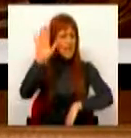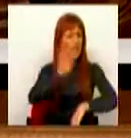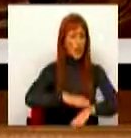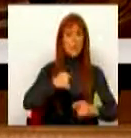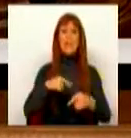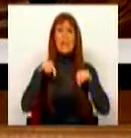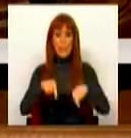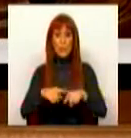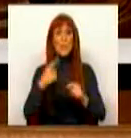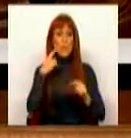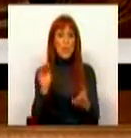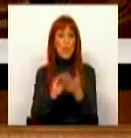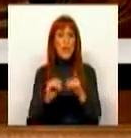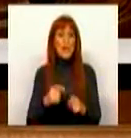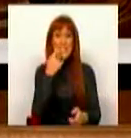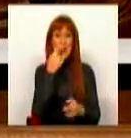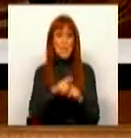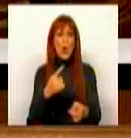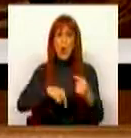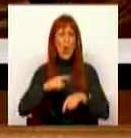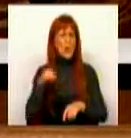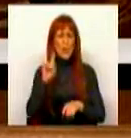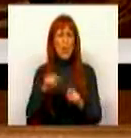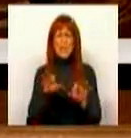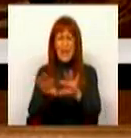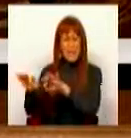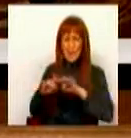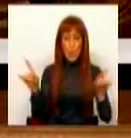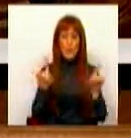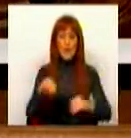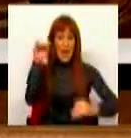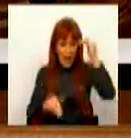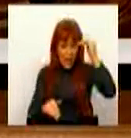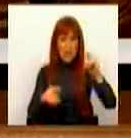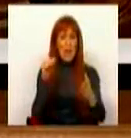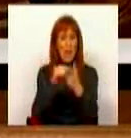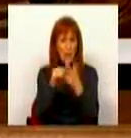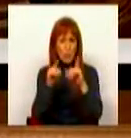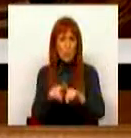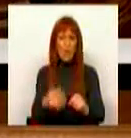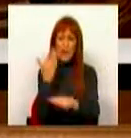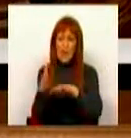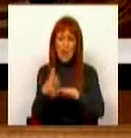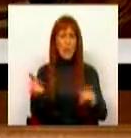esquerda e para que fique bem escrito na pedra, nós não somos todos iguais. As desigualdades, a pobreza e a